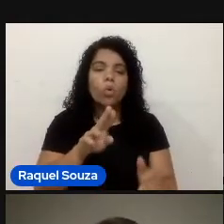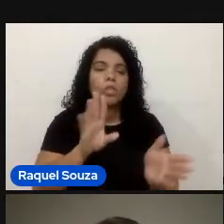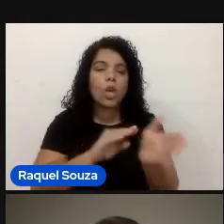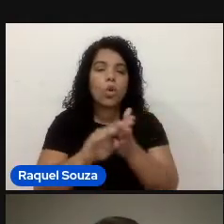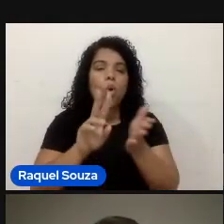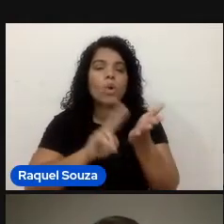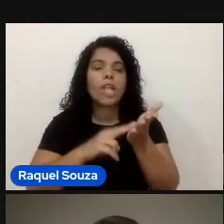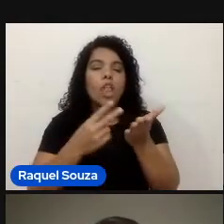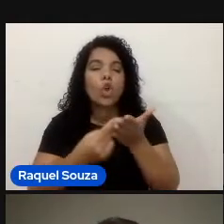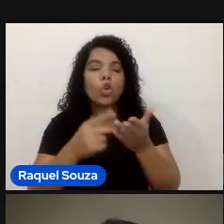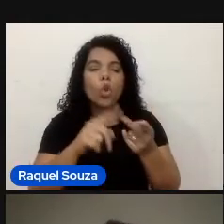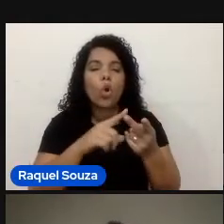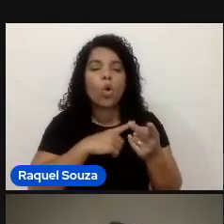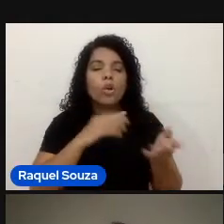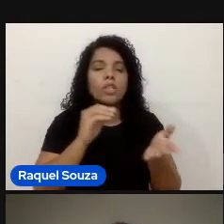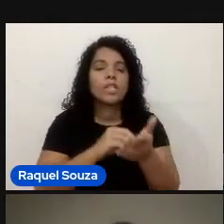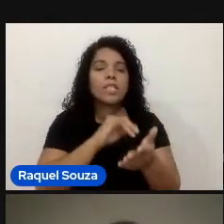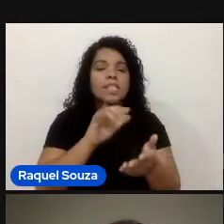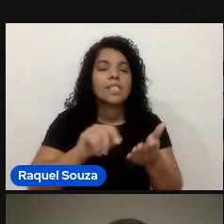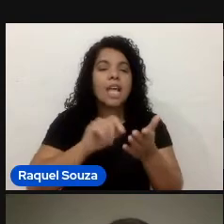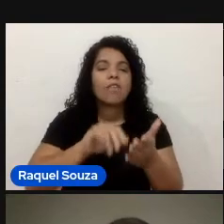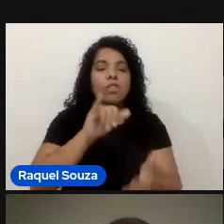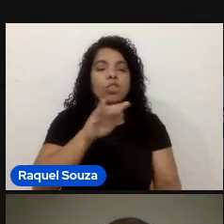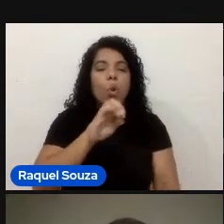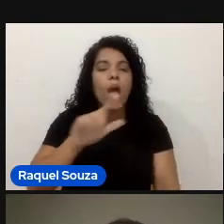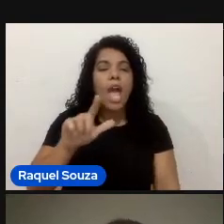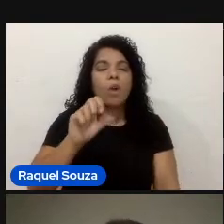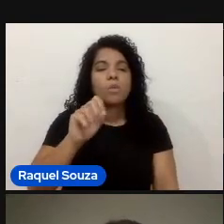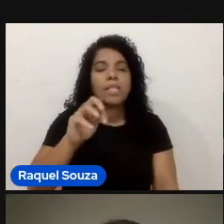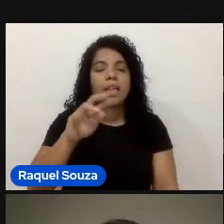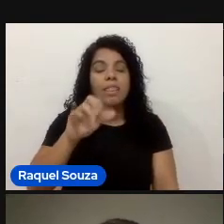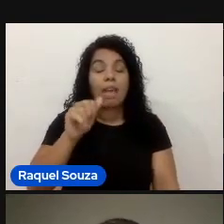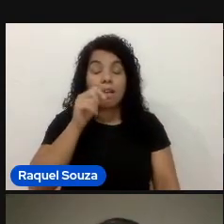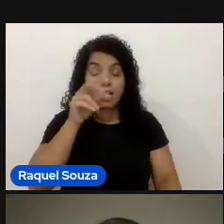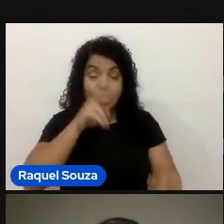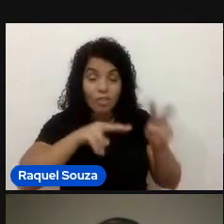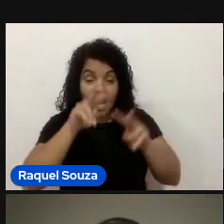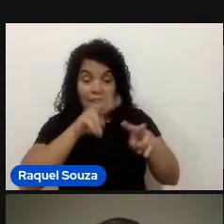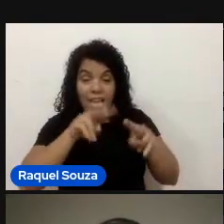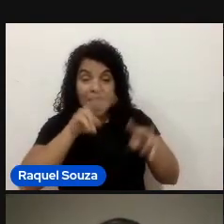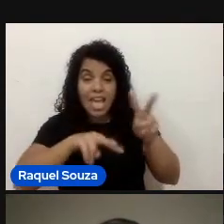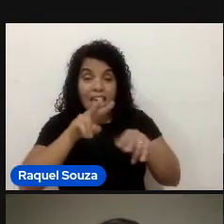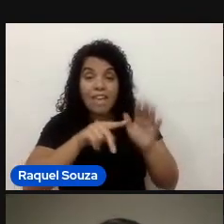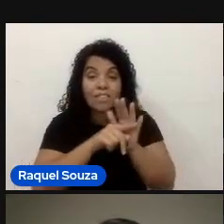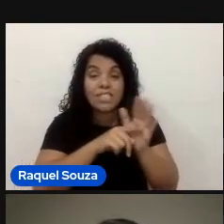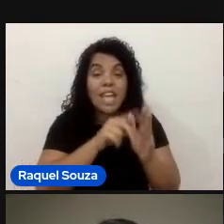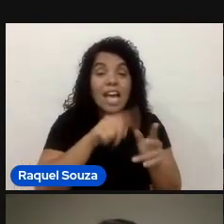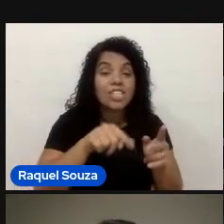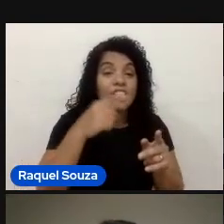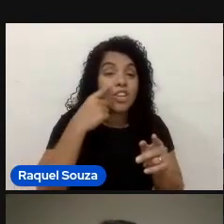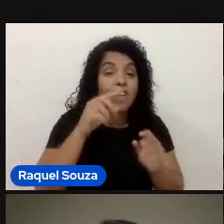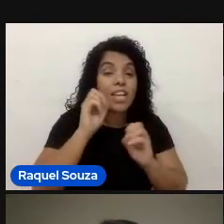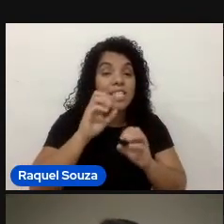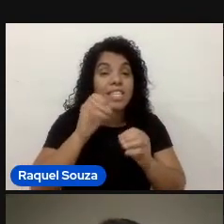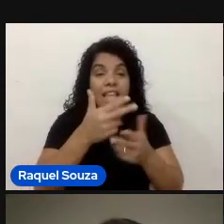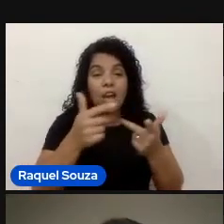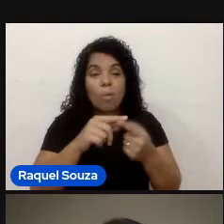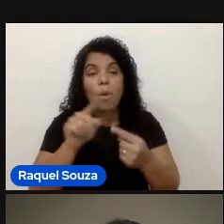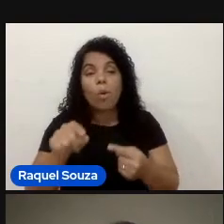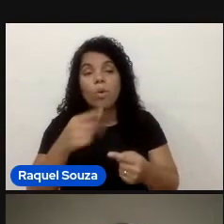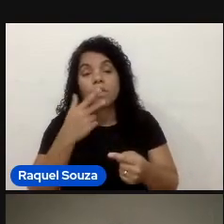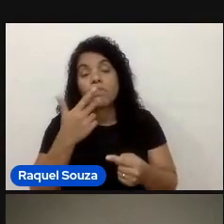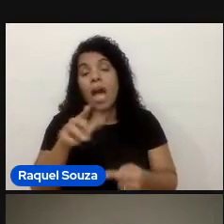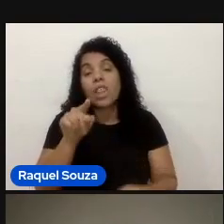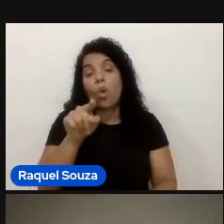escreve João Santana, a gente vai revisar, a gente vai ensinar alguma coisa. Ah, não é essa palavra que